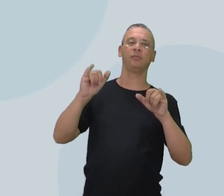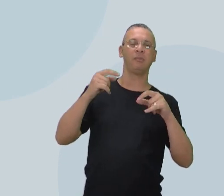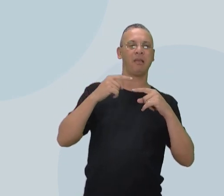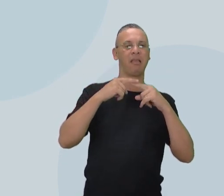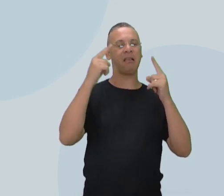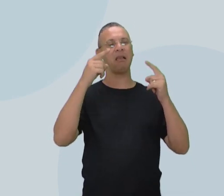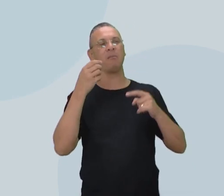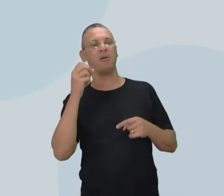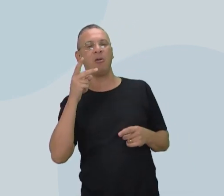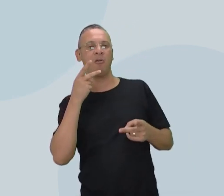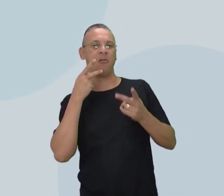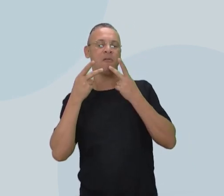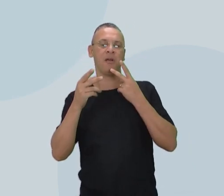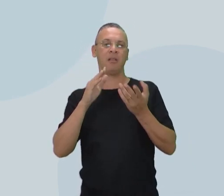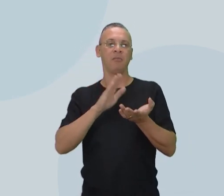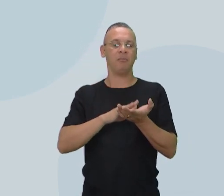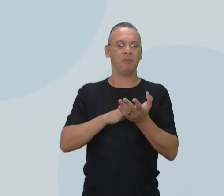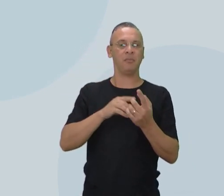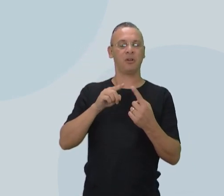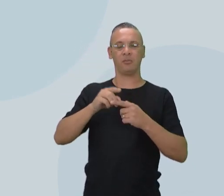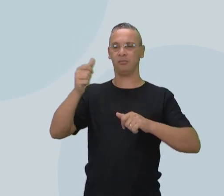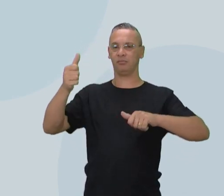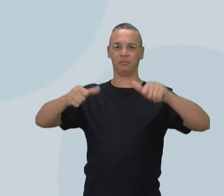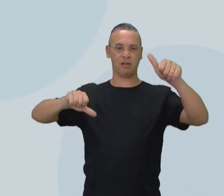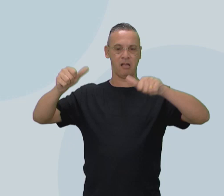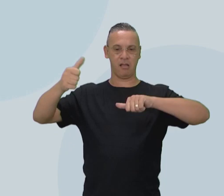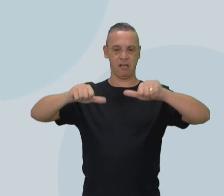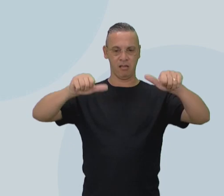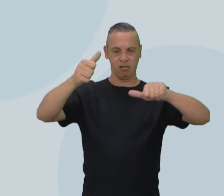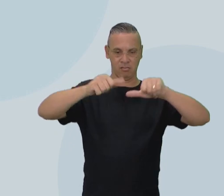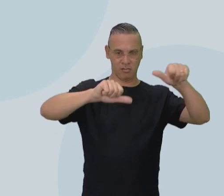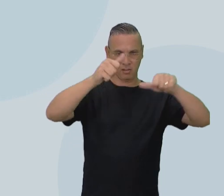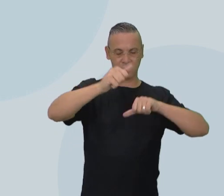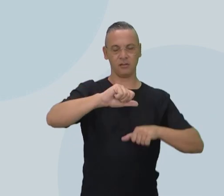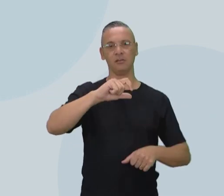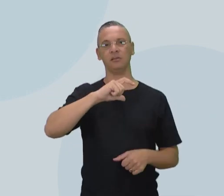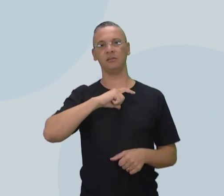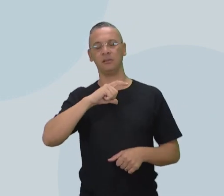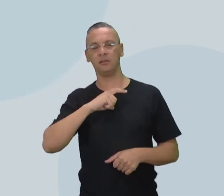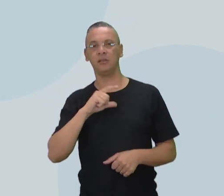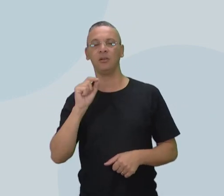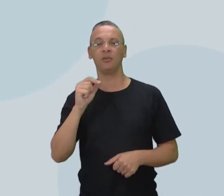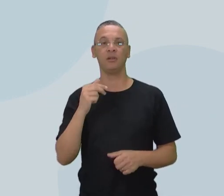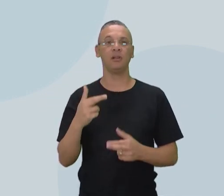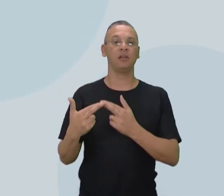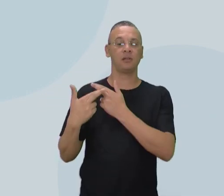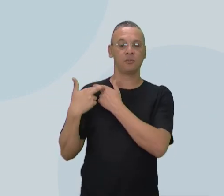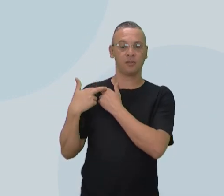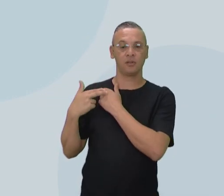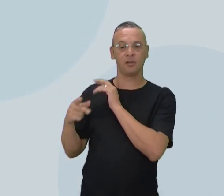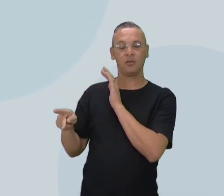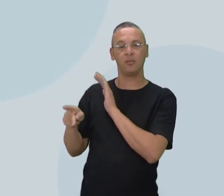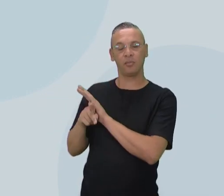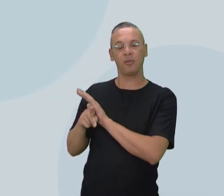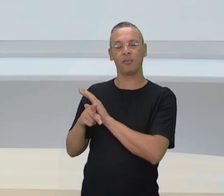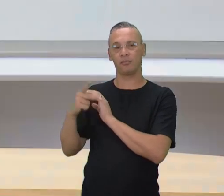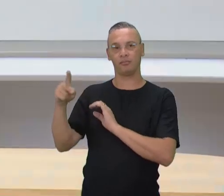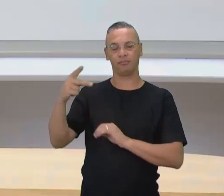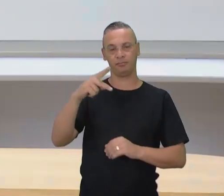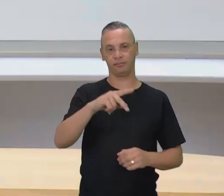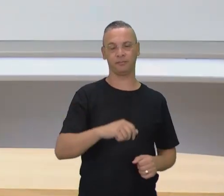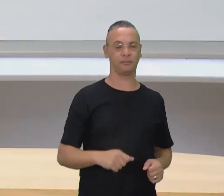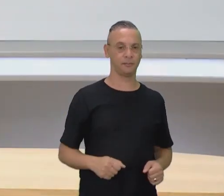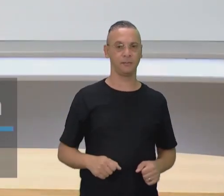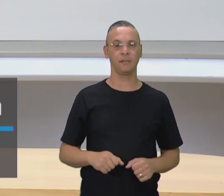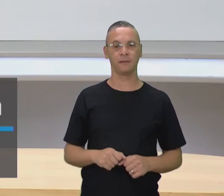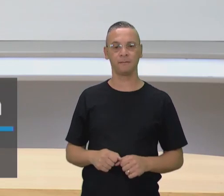e participar ativamente num processo no qual, até há pouco, desempenhava o papel de agentes passivos. Então, olha